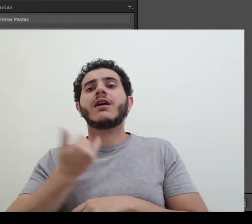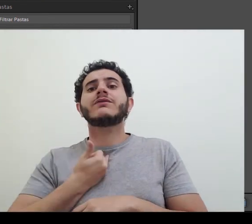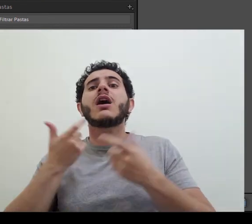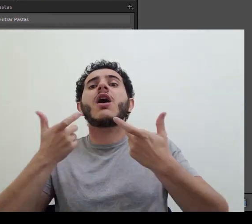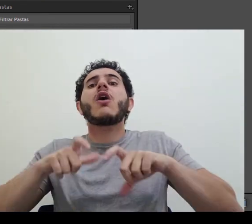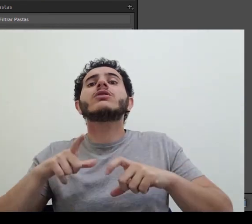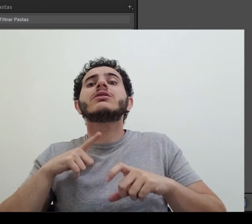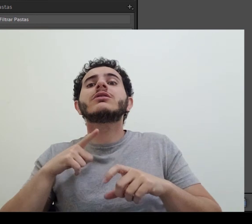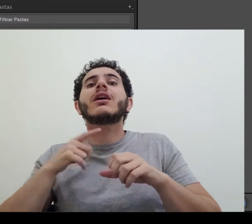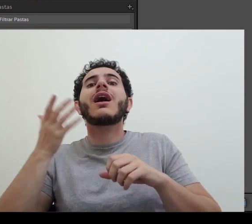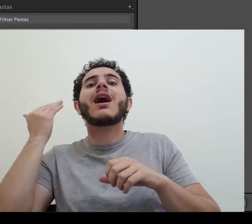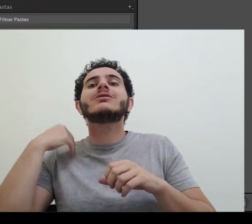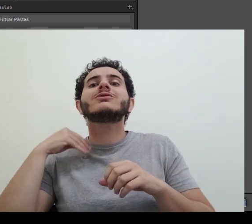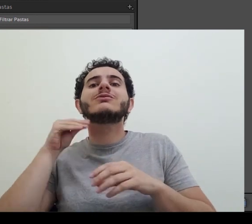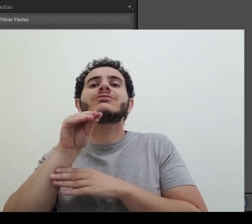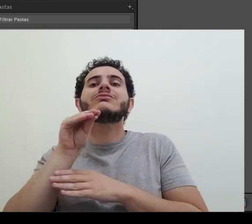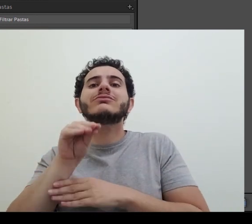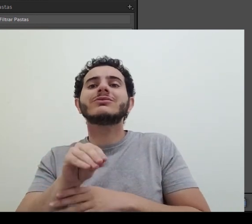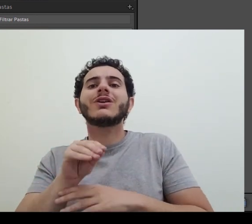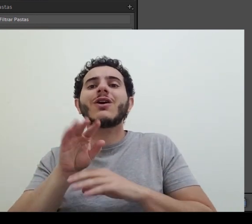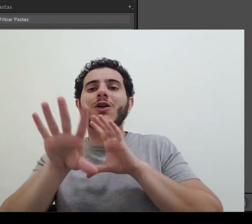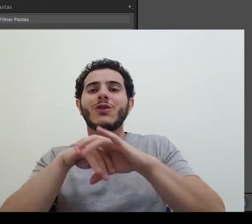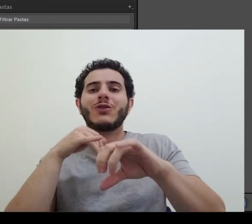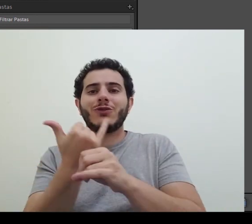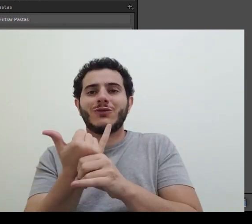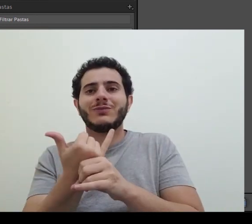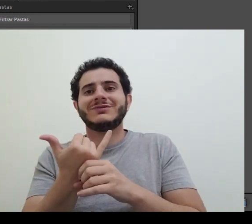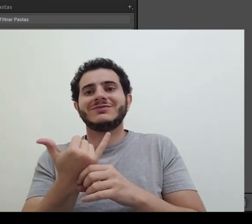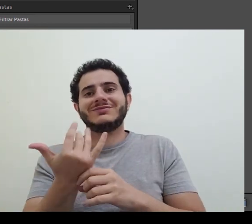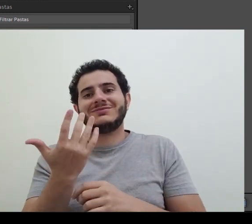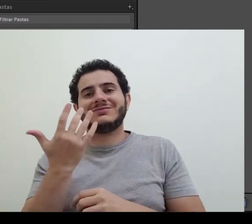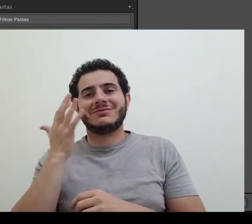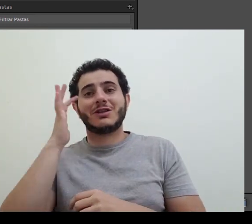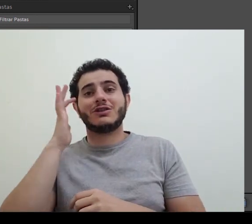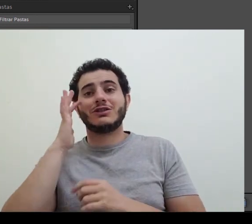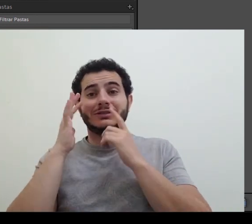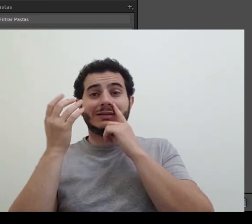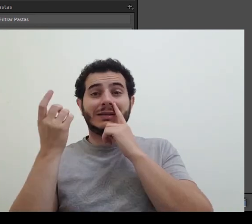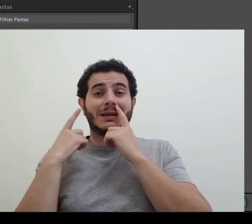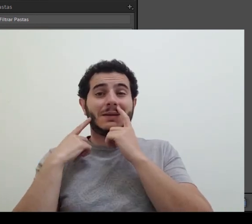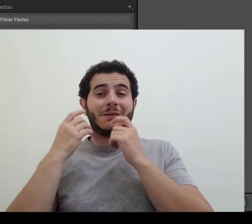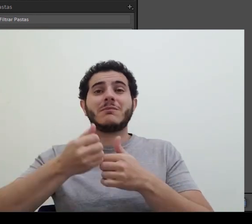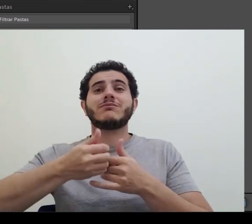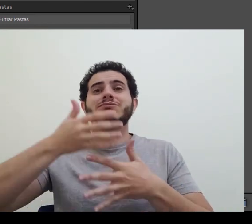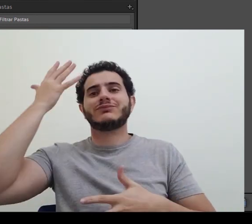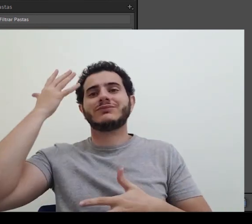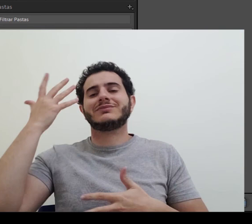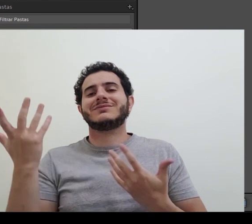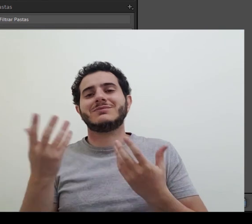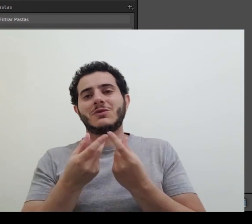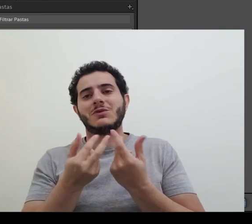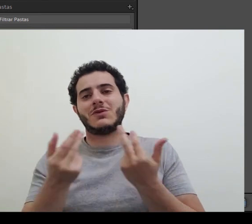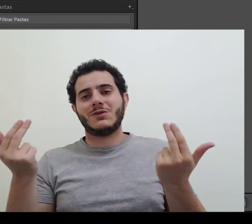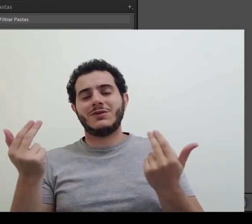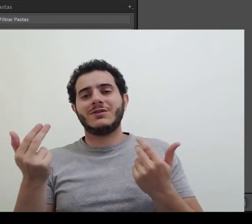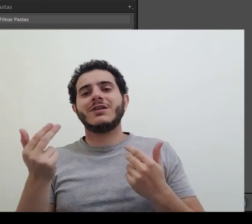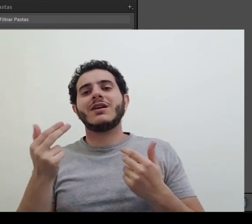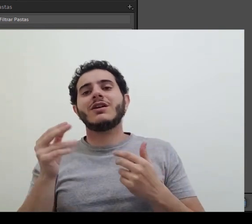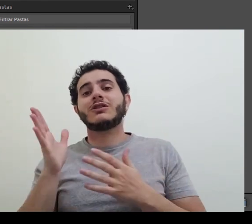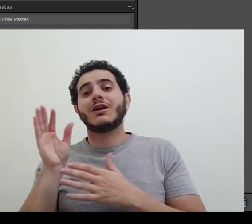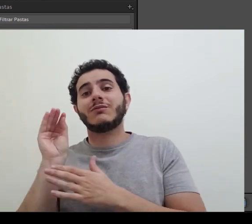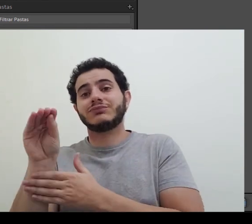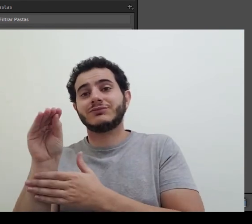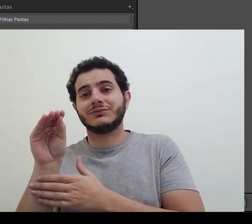mostrar o que tem YouTube digitado aqui. Como tudo tem YouTube, ele está mostrando aqui. Mas imagina quando você tiver 50 mil fotos, que legal você pode, se você tiver